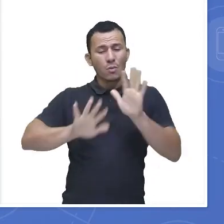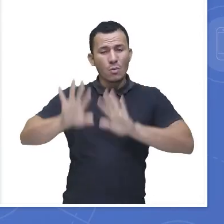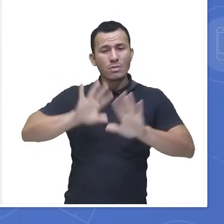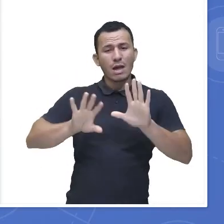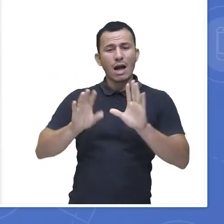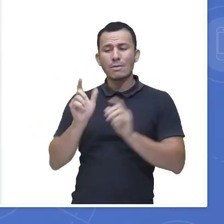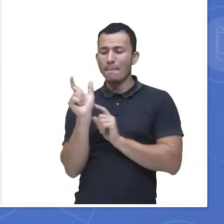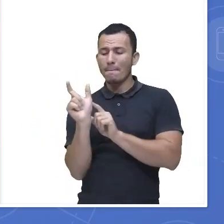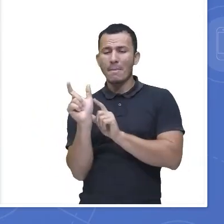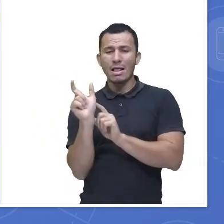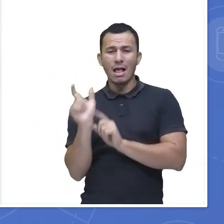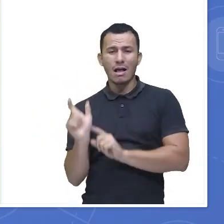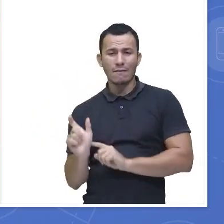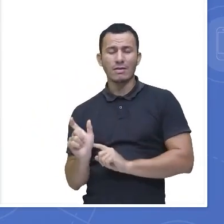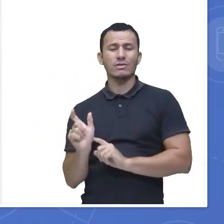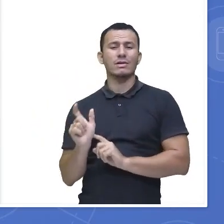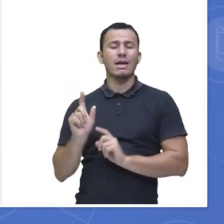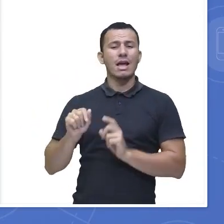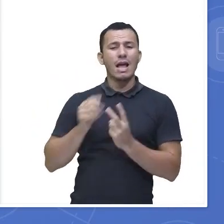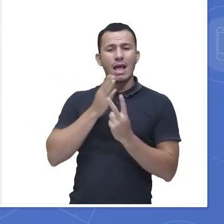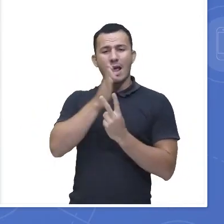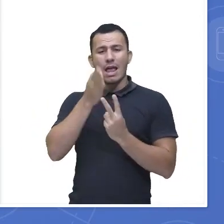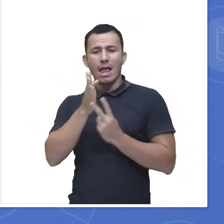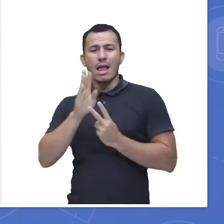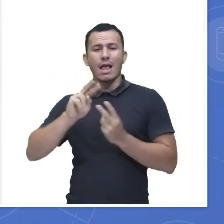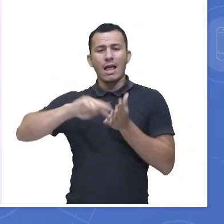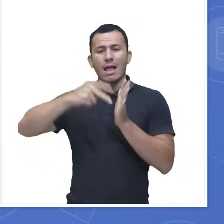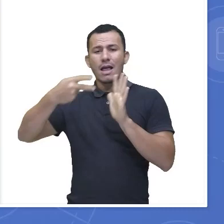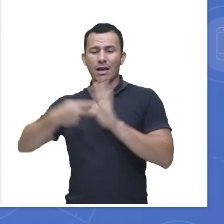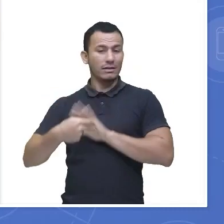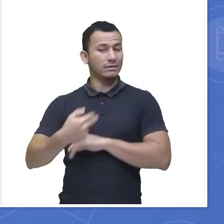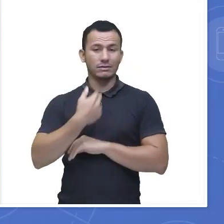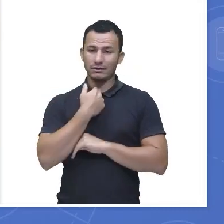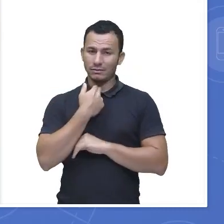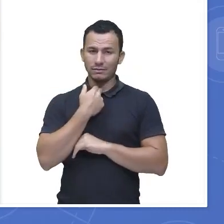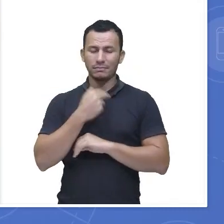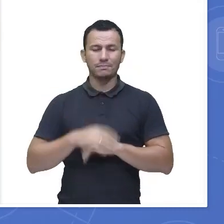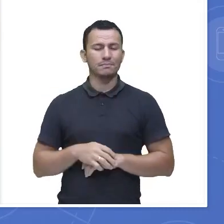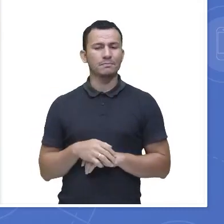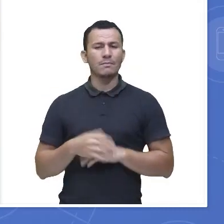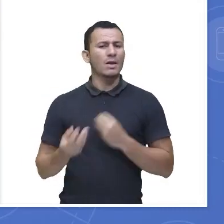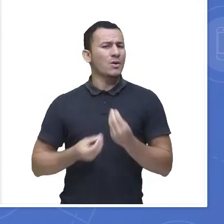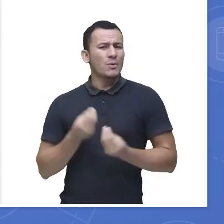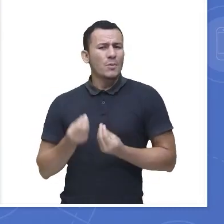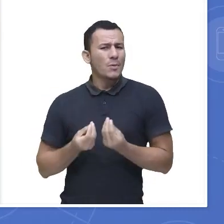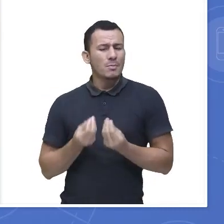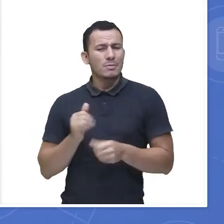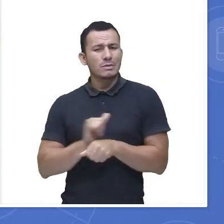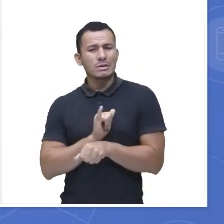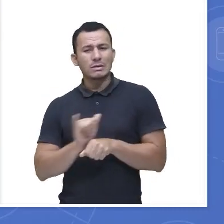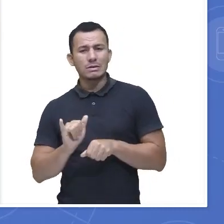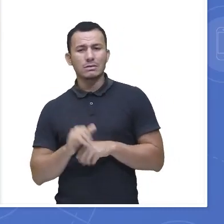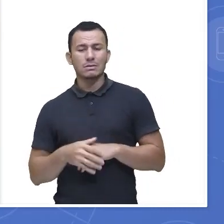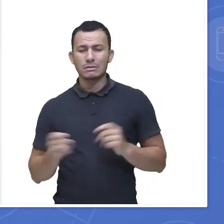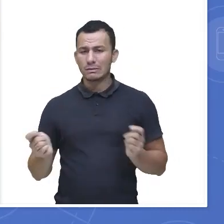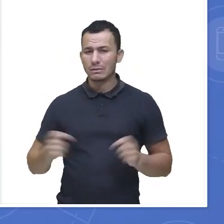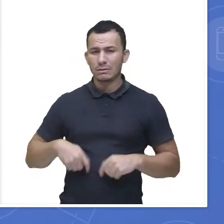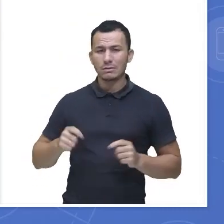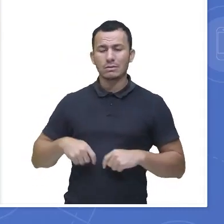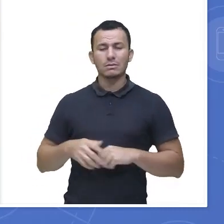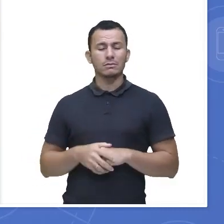lá nada que permita uma segunda, uma terceira interpretação. Como é que eu faço isso, professora?